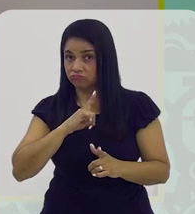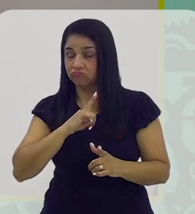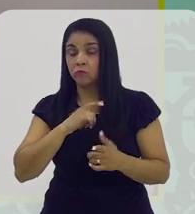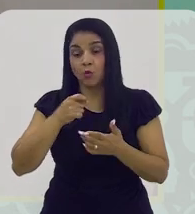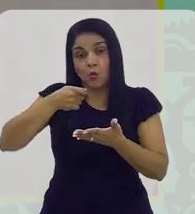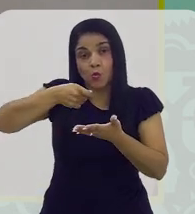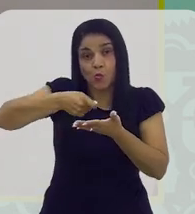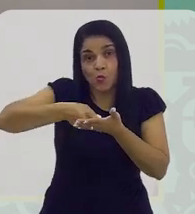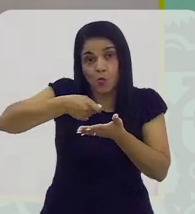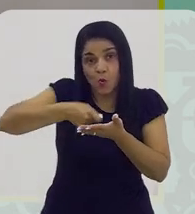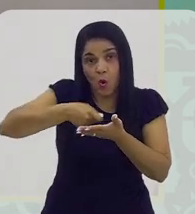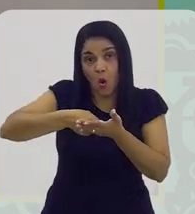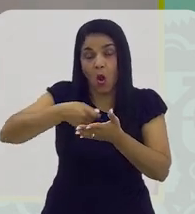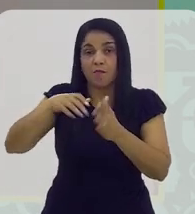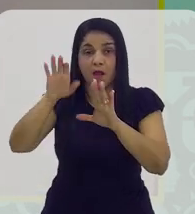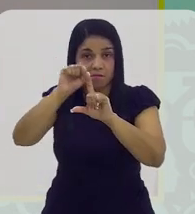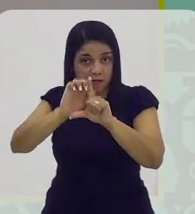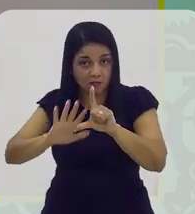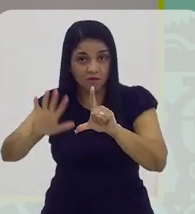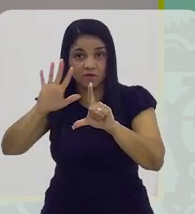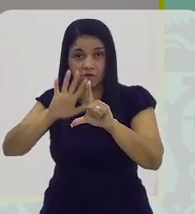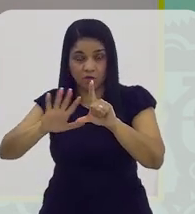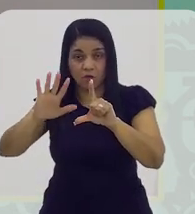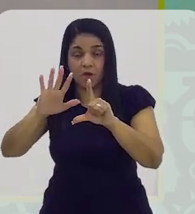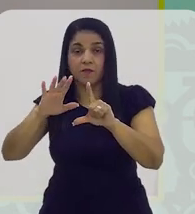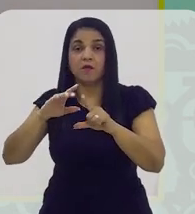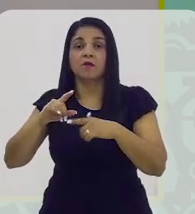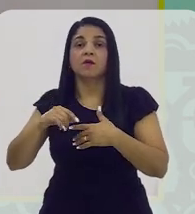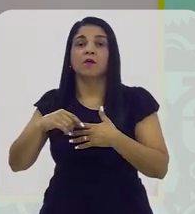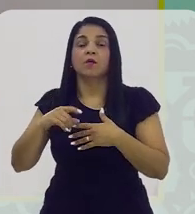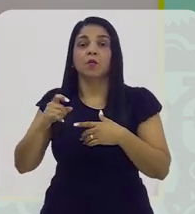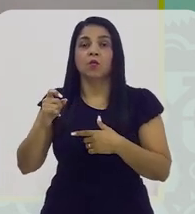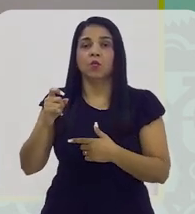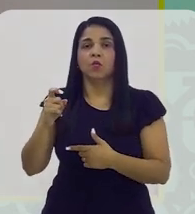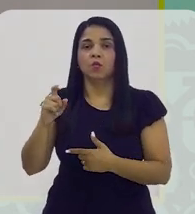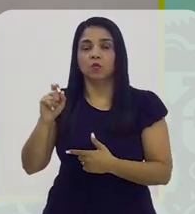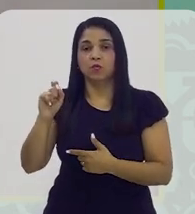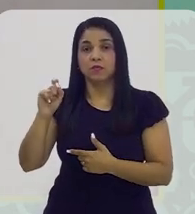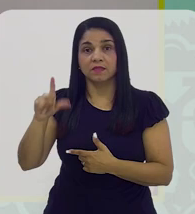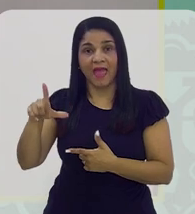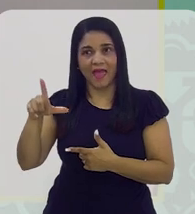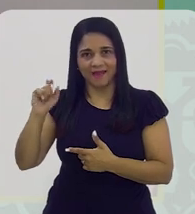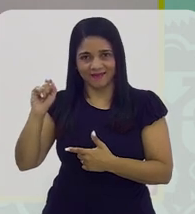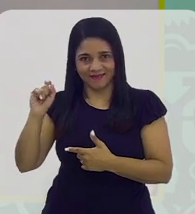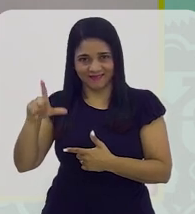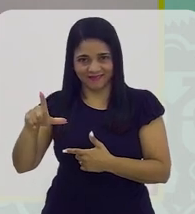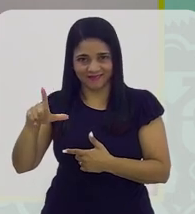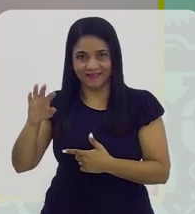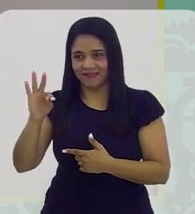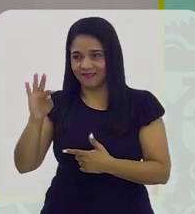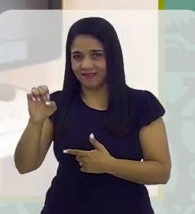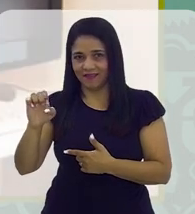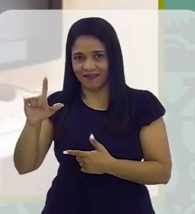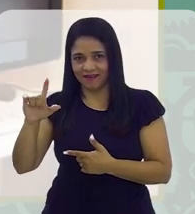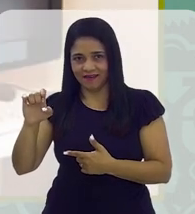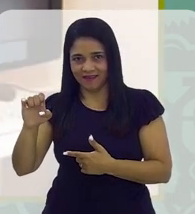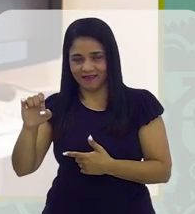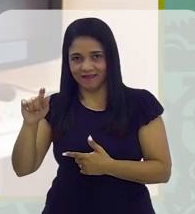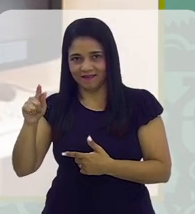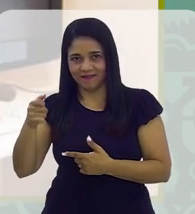E a gente quando existe essa cobrança dessas plataformas, a gente viu que o Telegram fez, né? Por não querer